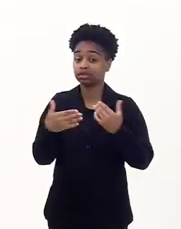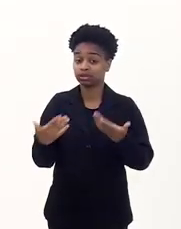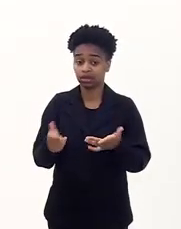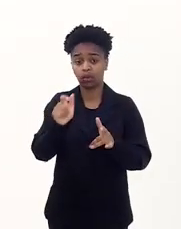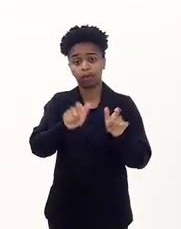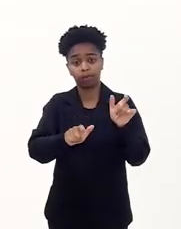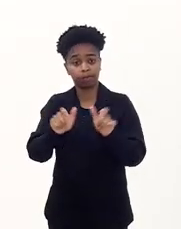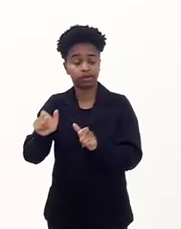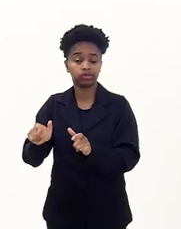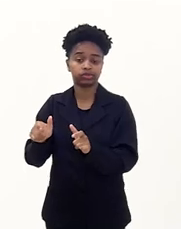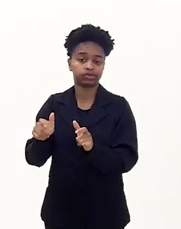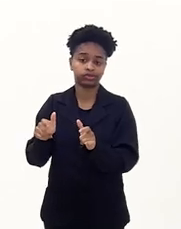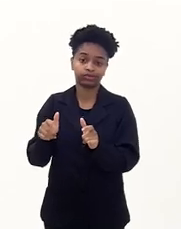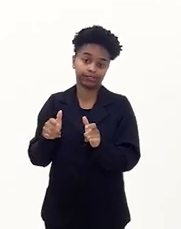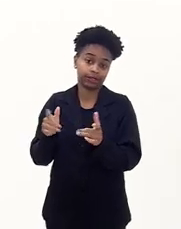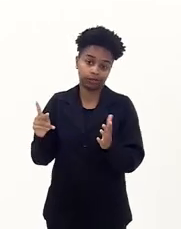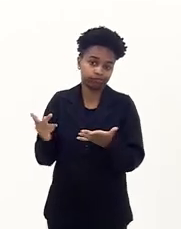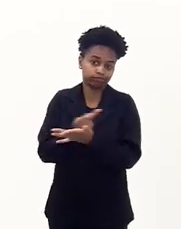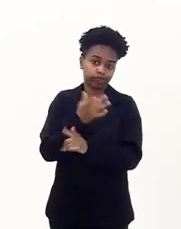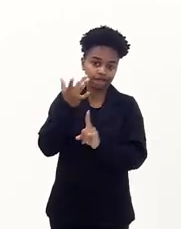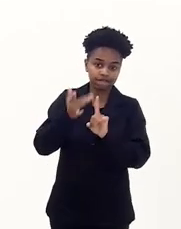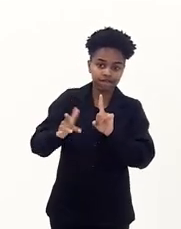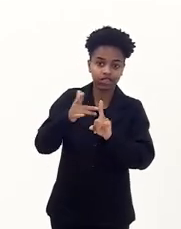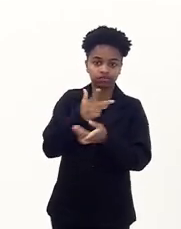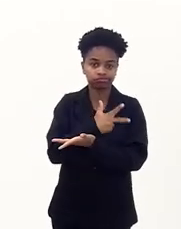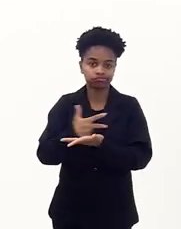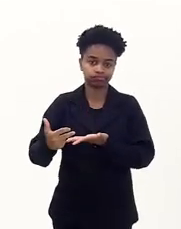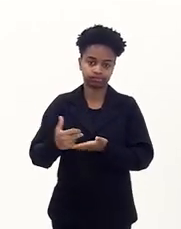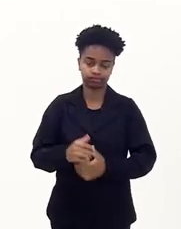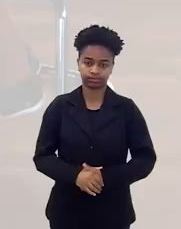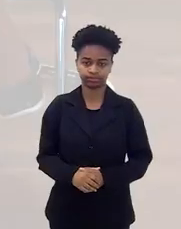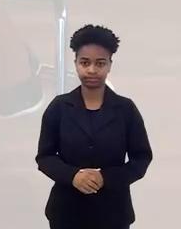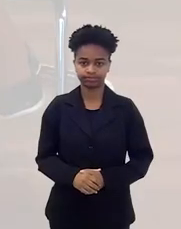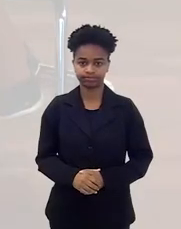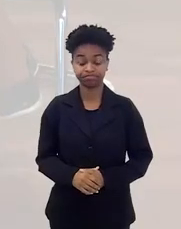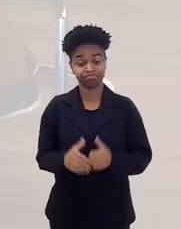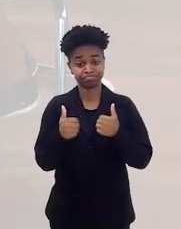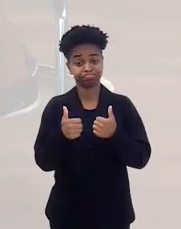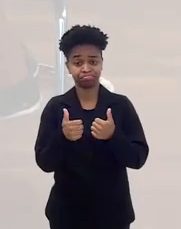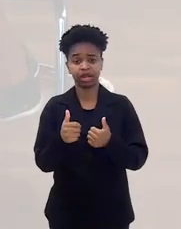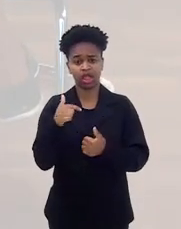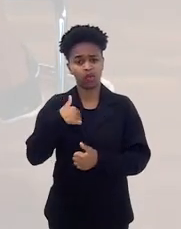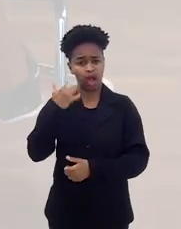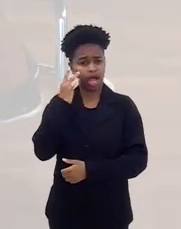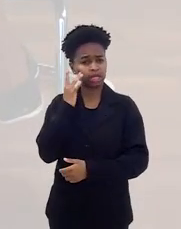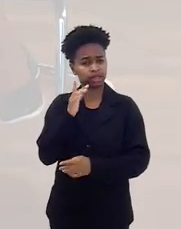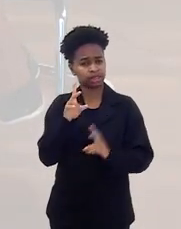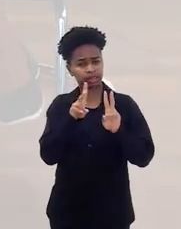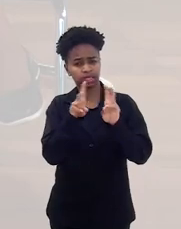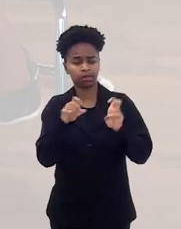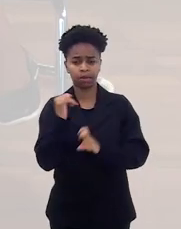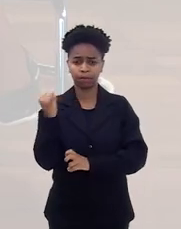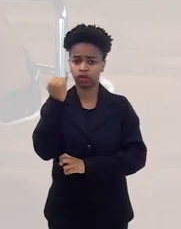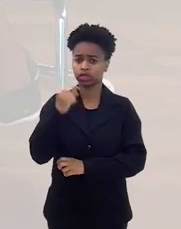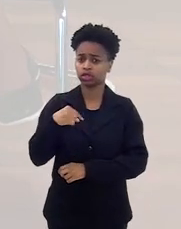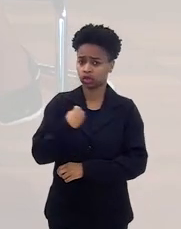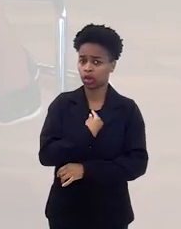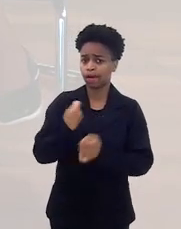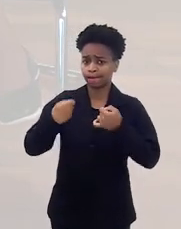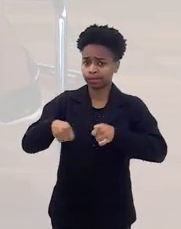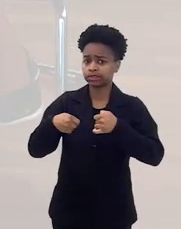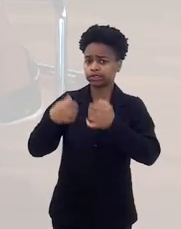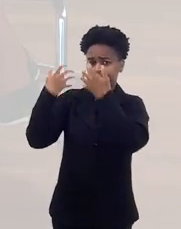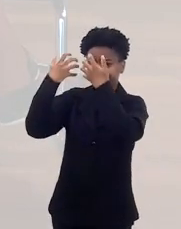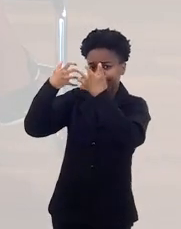as pessoas acabam sendo vítimas de exploração. Muito bem. Acho que são questões importantíssimas e que a gente